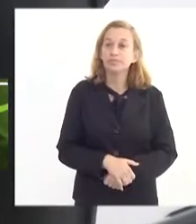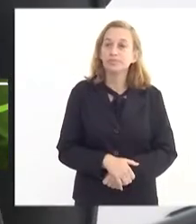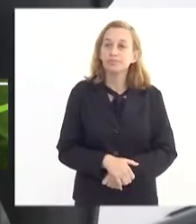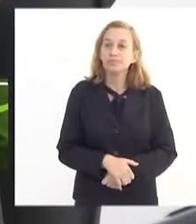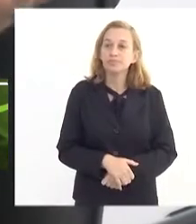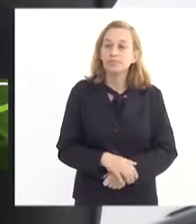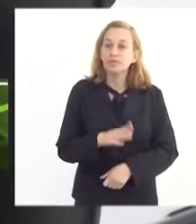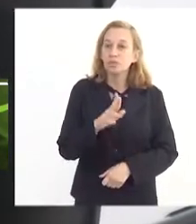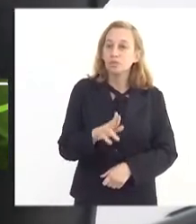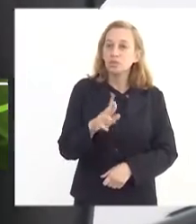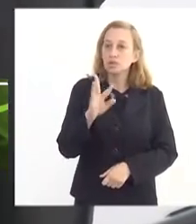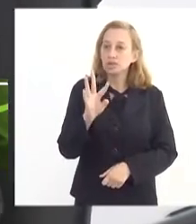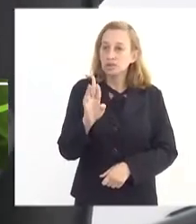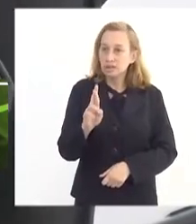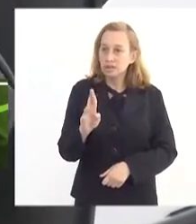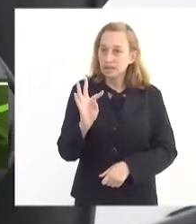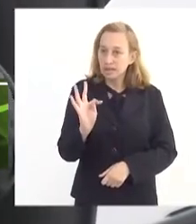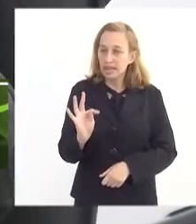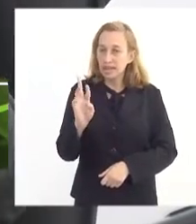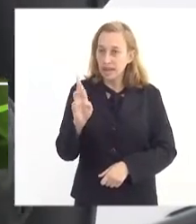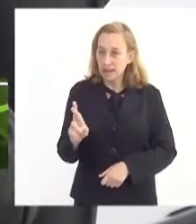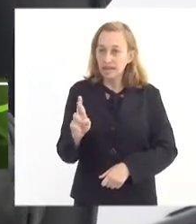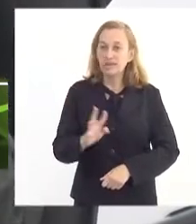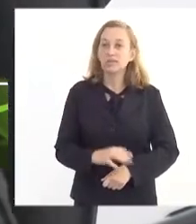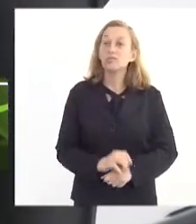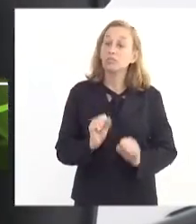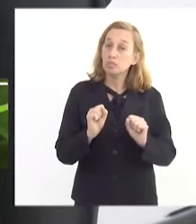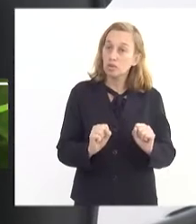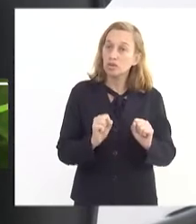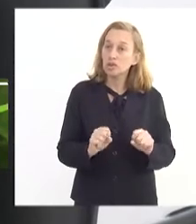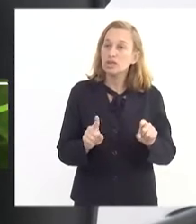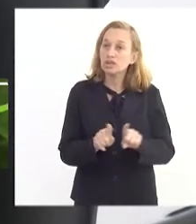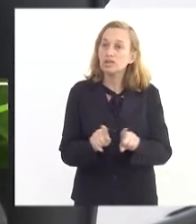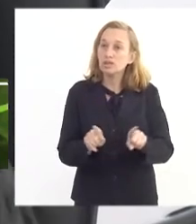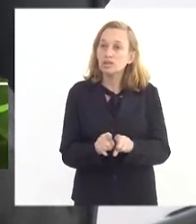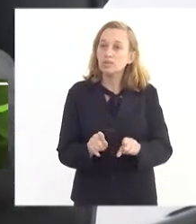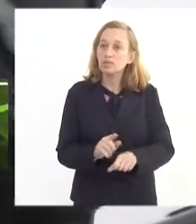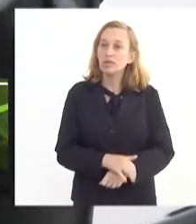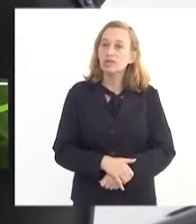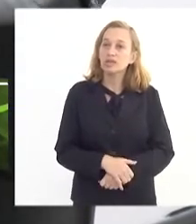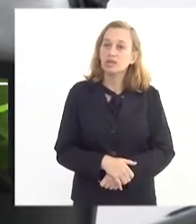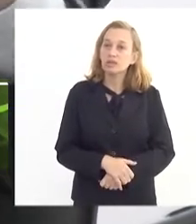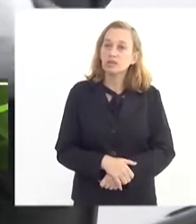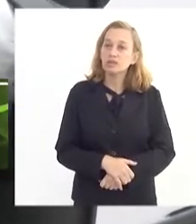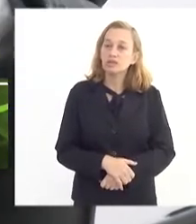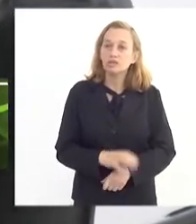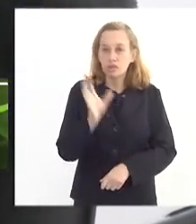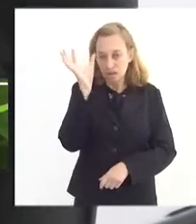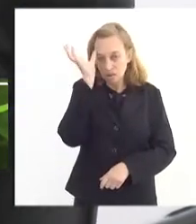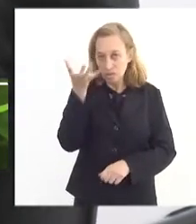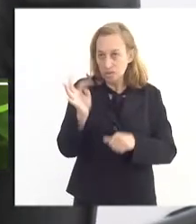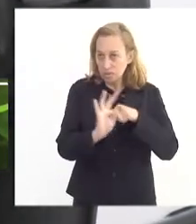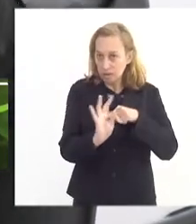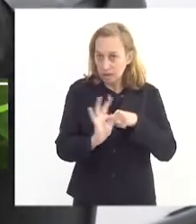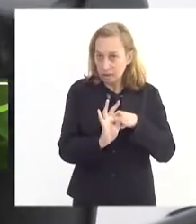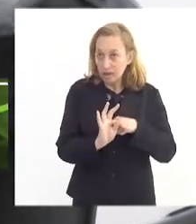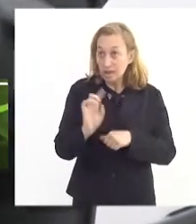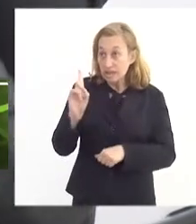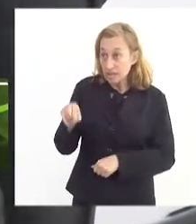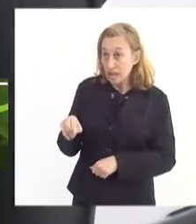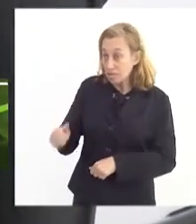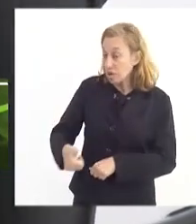essas UTRs, né, poderiam também ter sido, como solução técnica, se essa é a